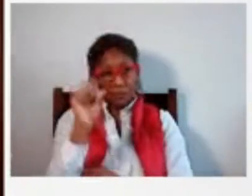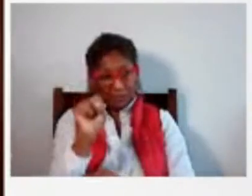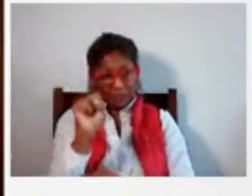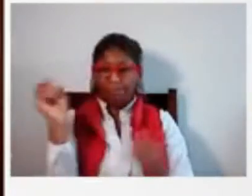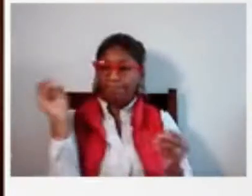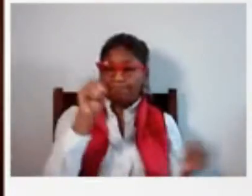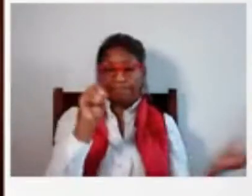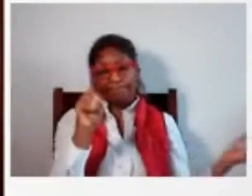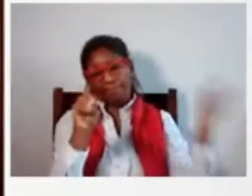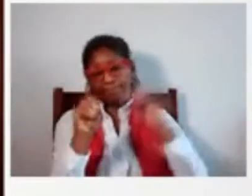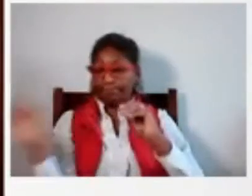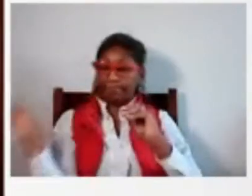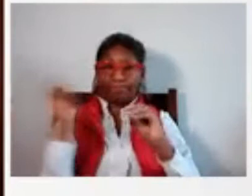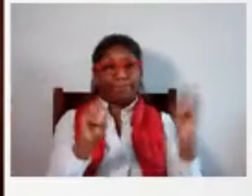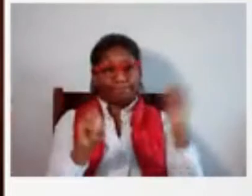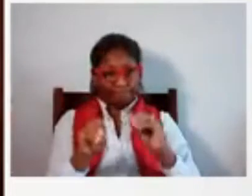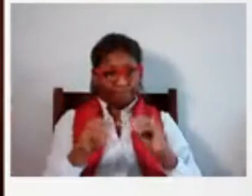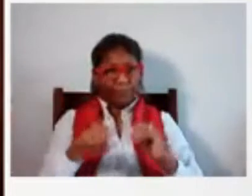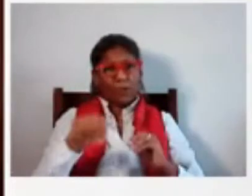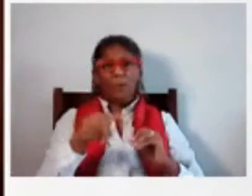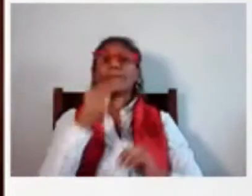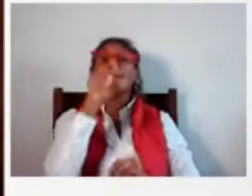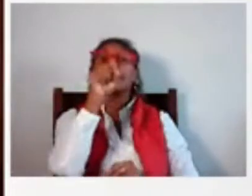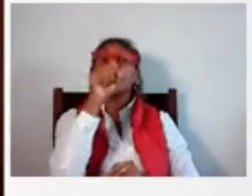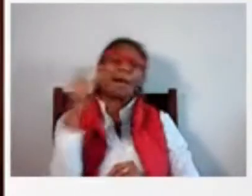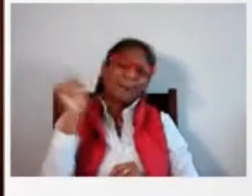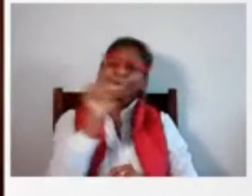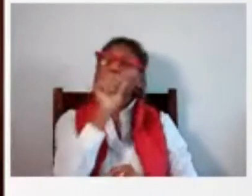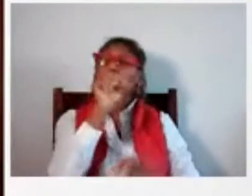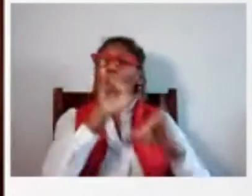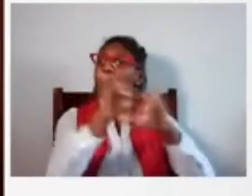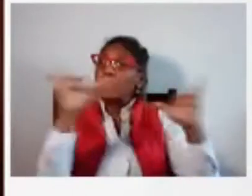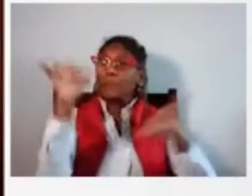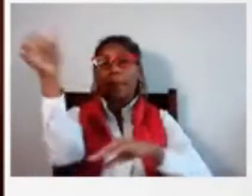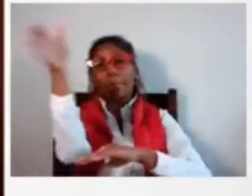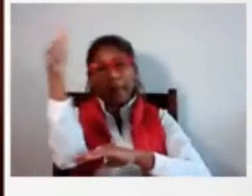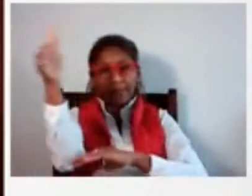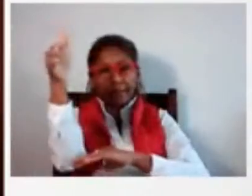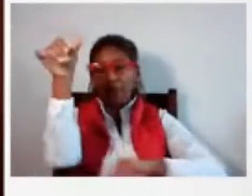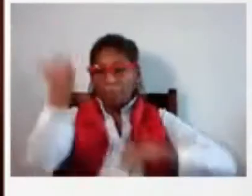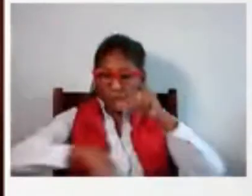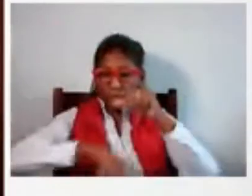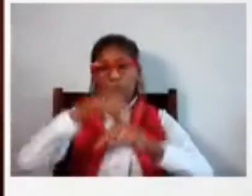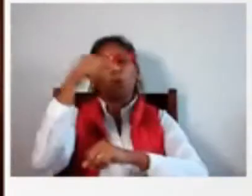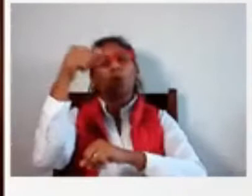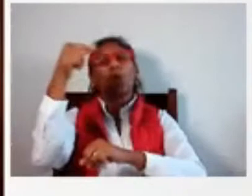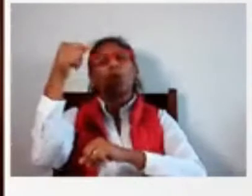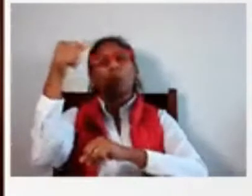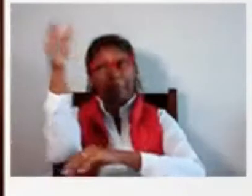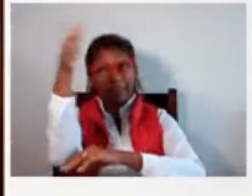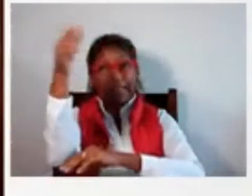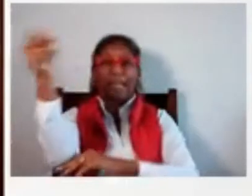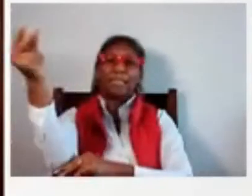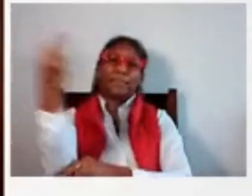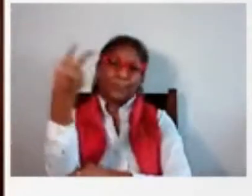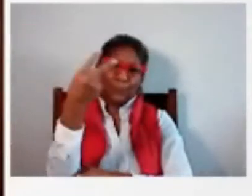Nós anunciávamos sempre ao sábado as bandeiras, para que já na segunda elas estivessem vigorando, e o Estado todo era,